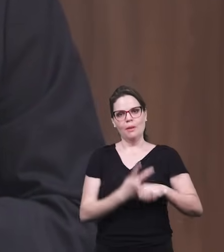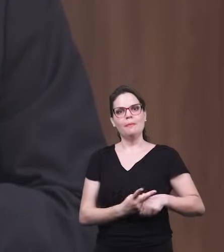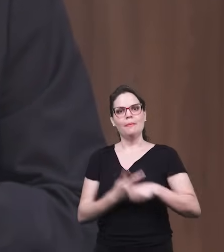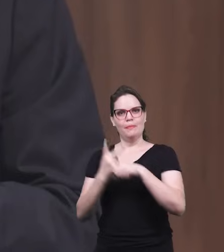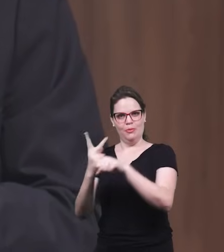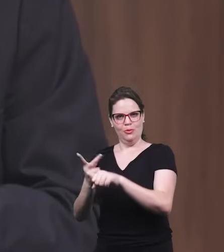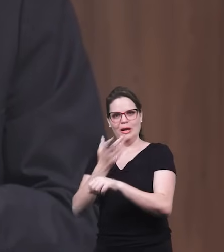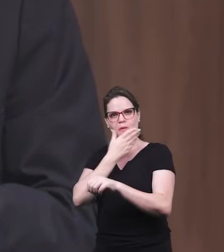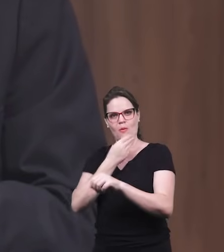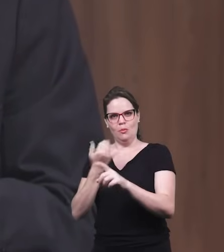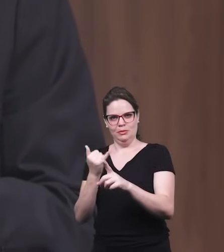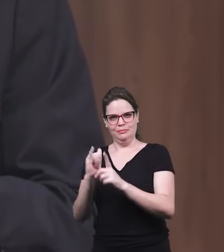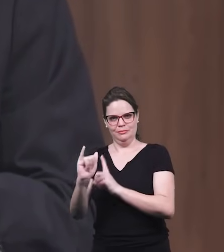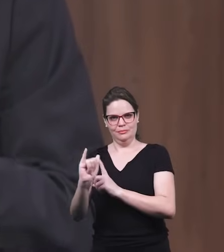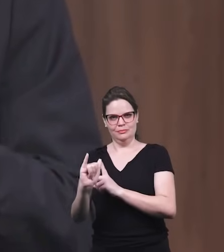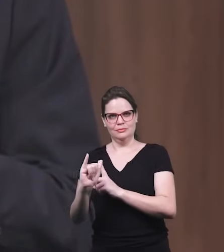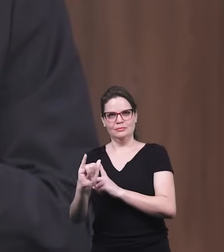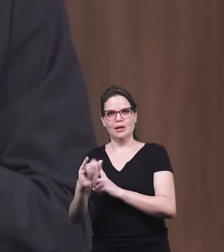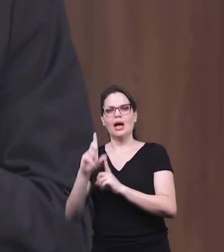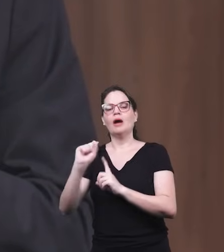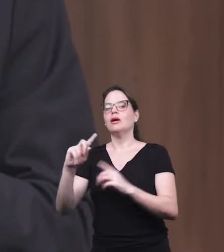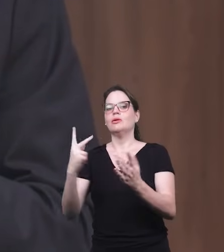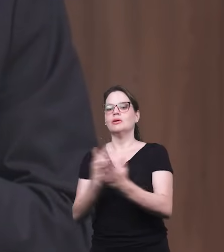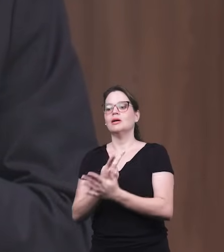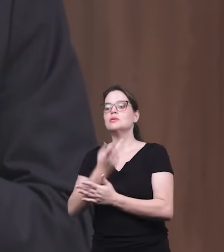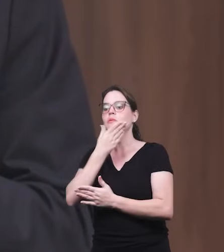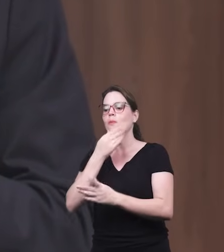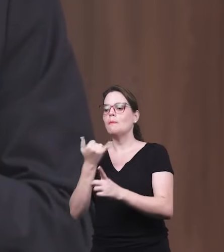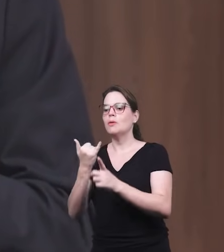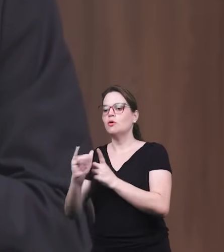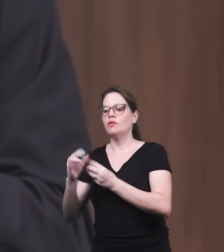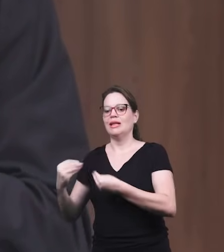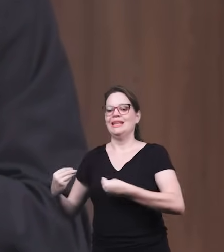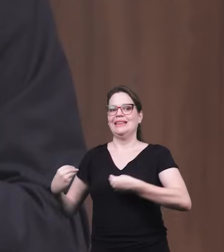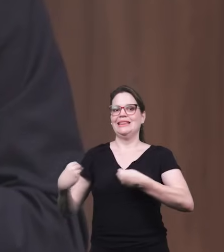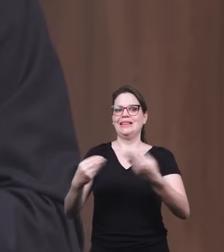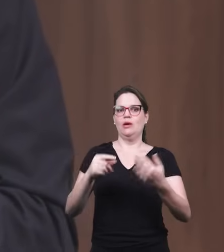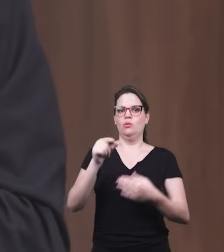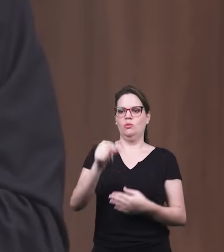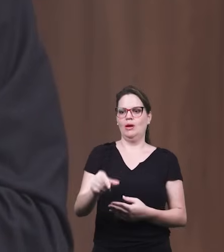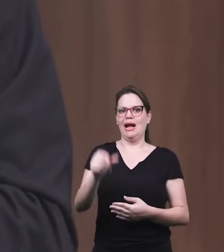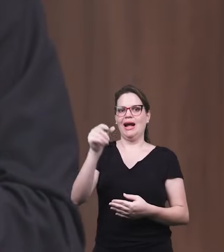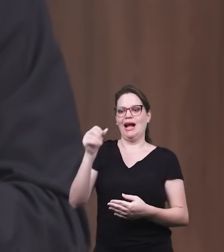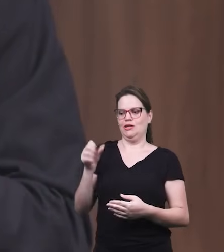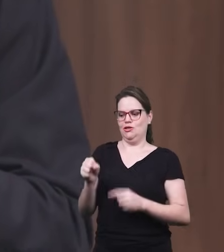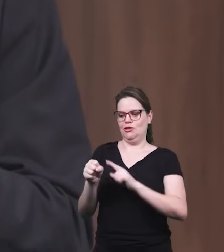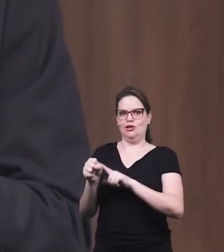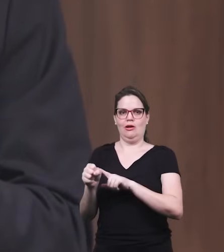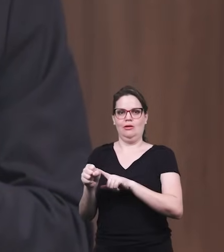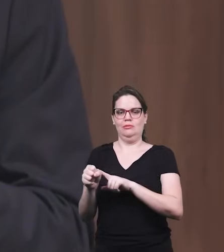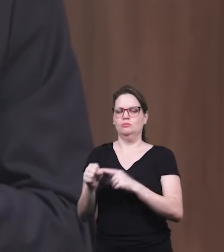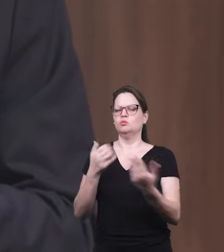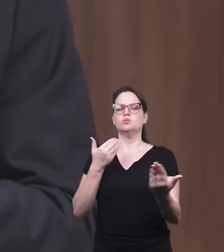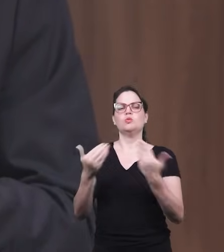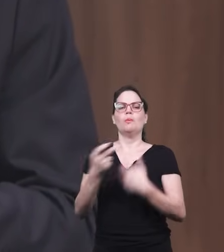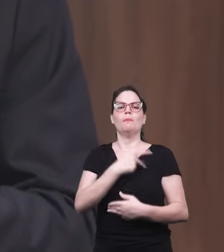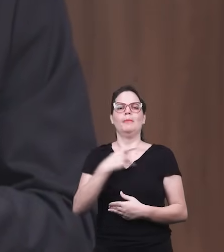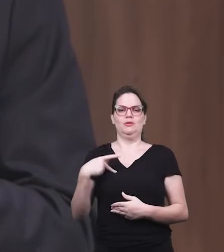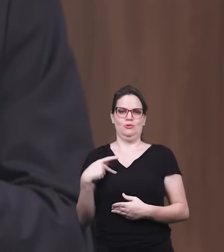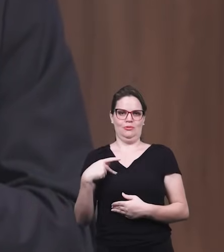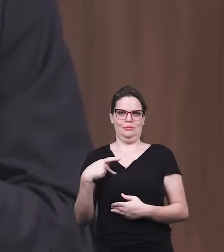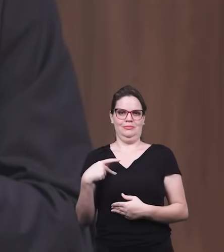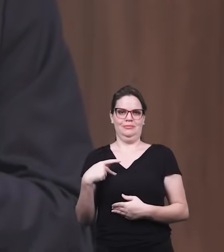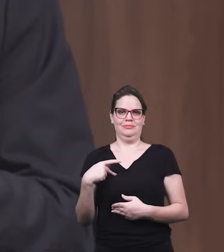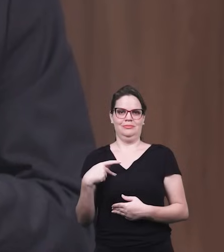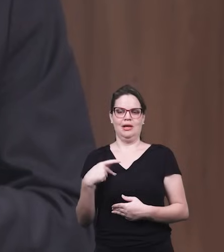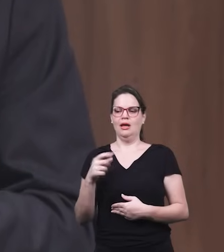tem assuntos que você procurando um pastor, há vários assuntos, inclusive, que uma palavra de um pastor, e aí entendendo